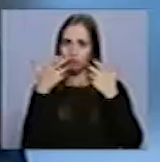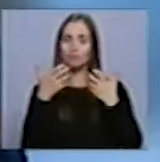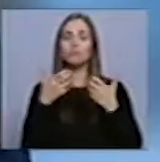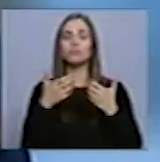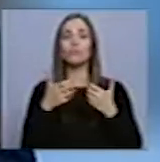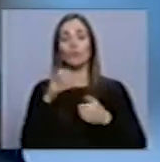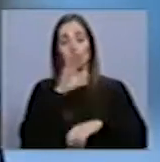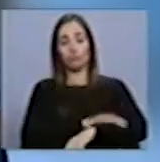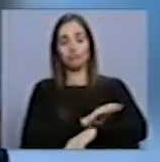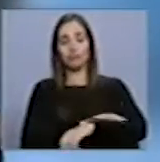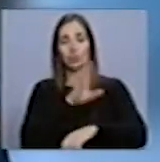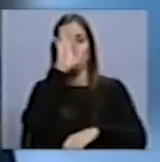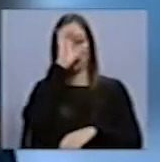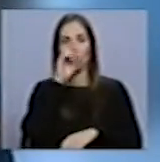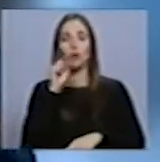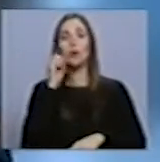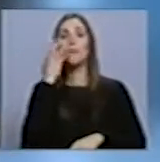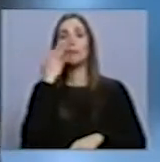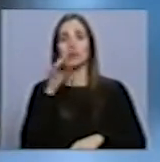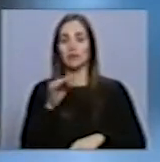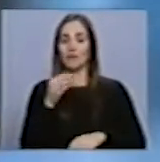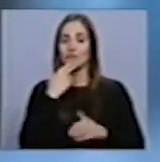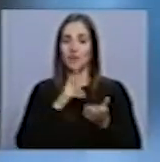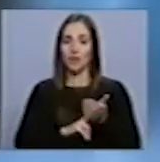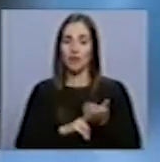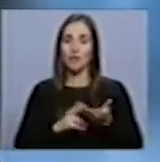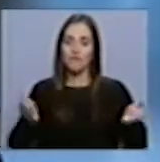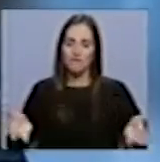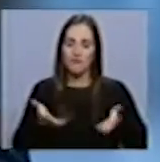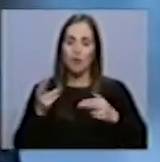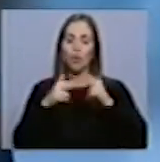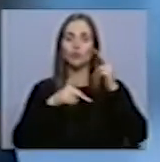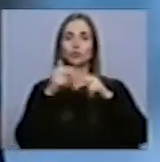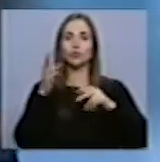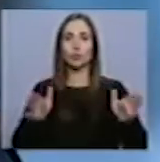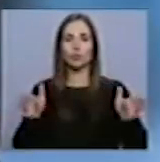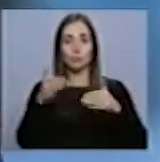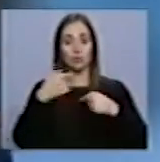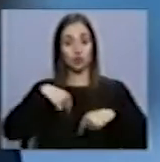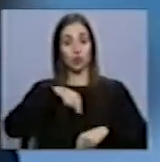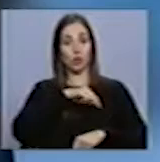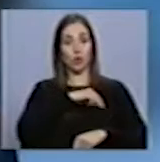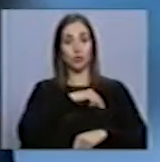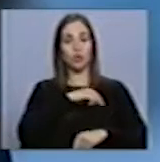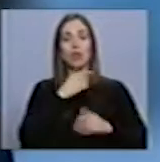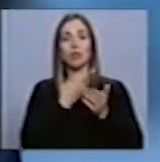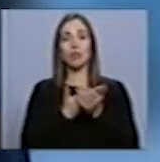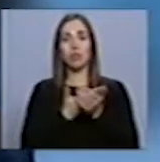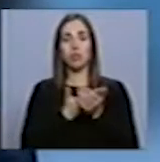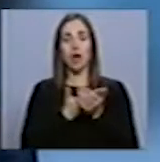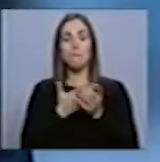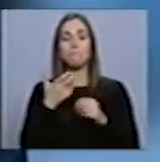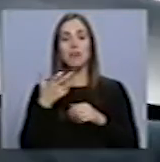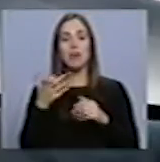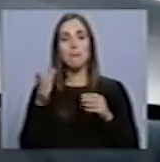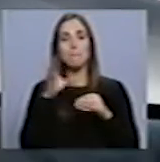do governo em tentar realmente promover a construção consumiu parte do nosso lado conseguir garantir mas matéria pro